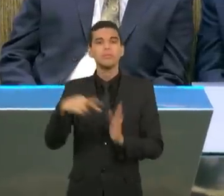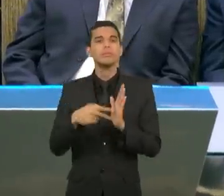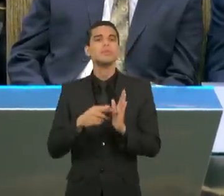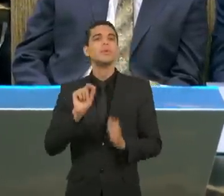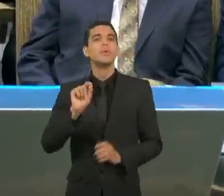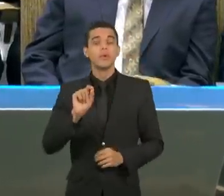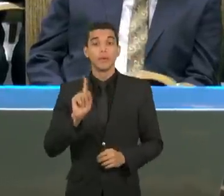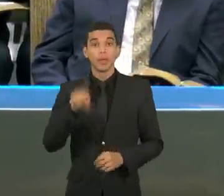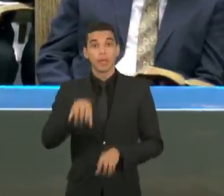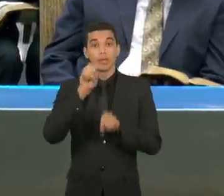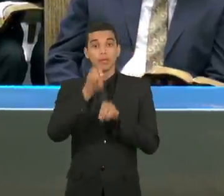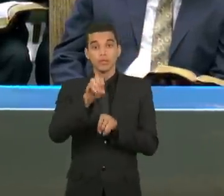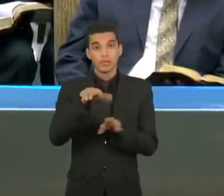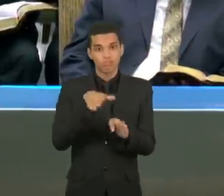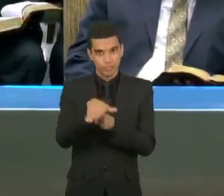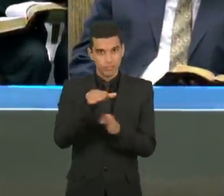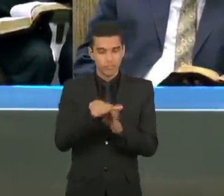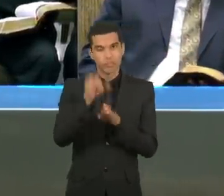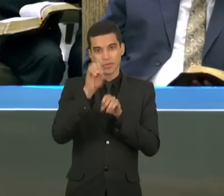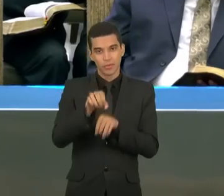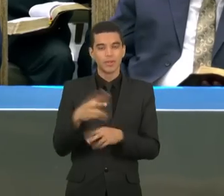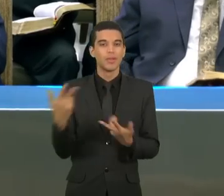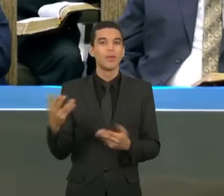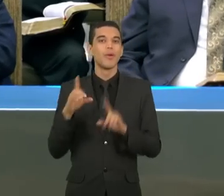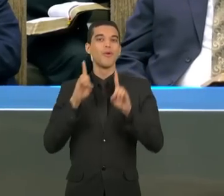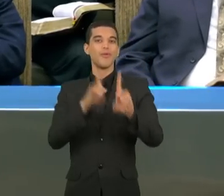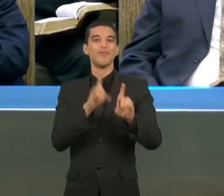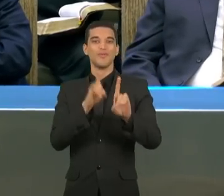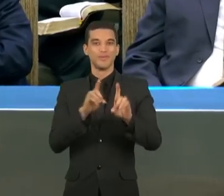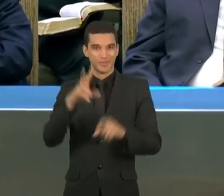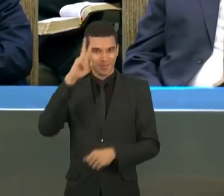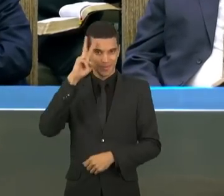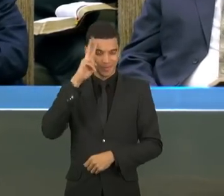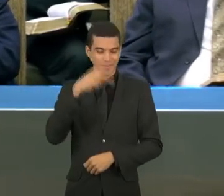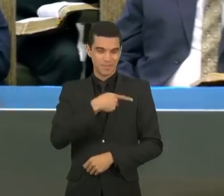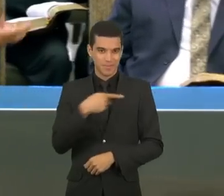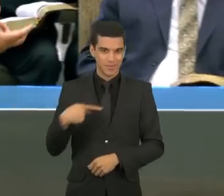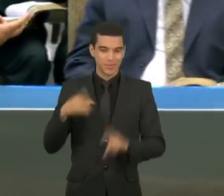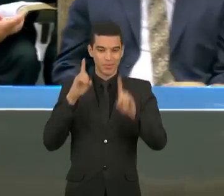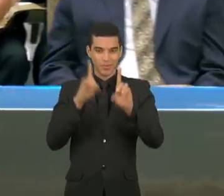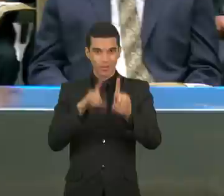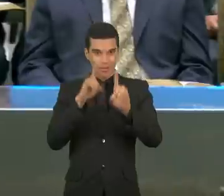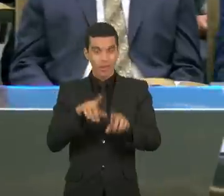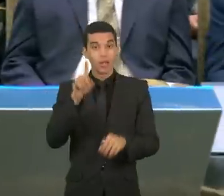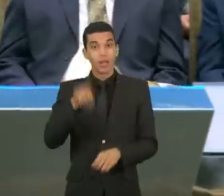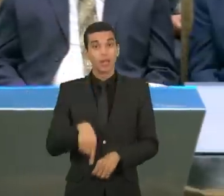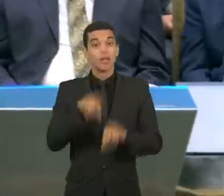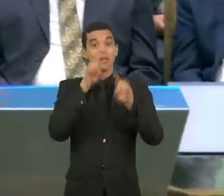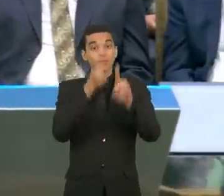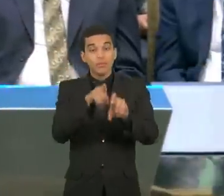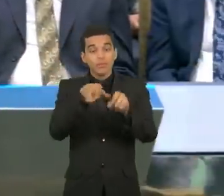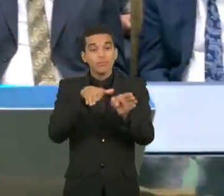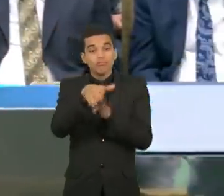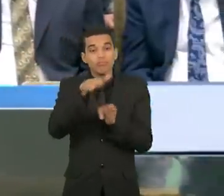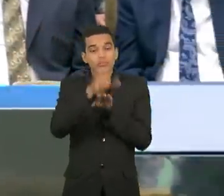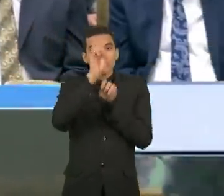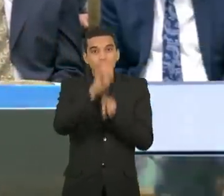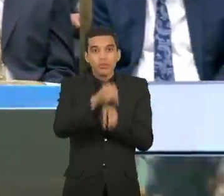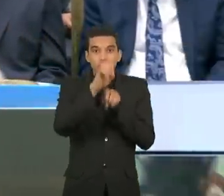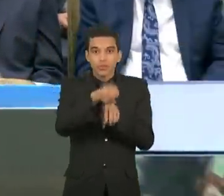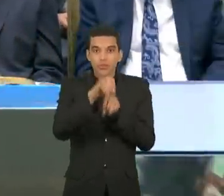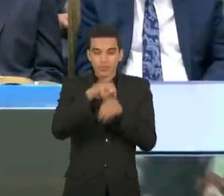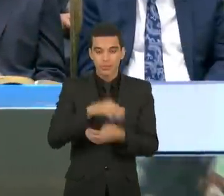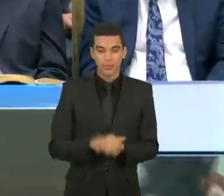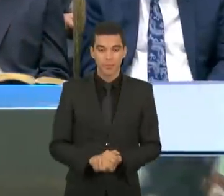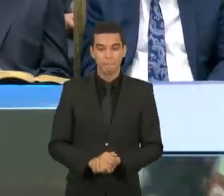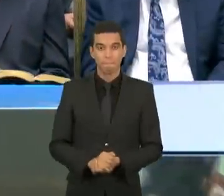instrução, é um culto de doutrina do pastor presidente. Diga amém por isso. É uma doutrina, é uma instrução. Aí